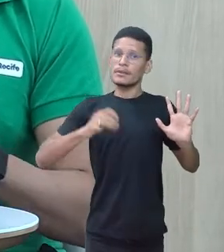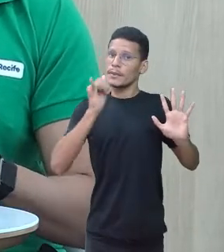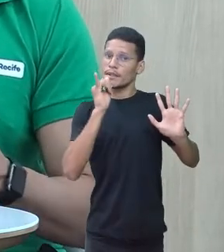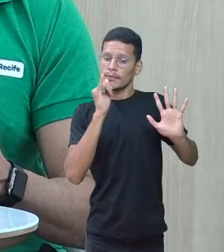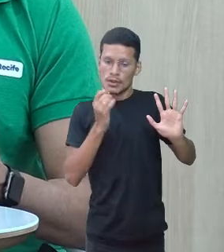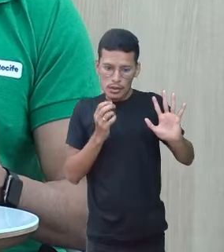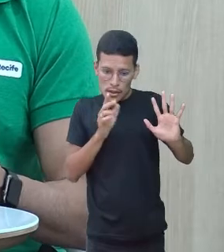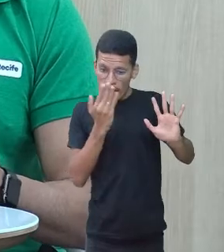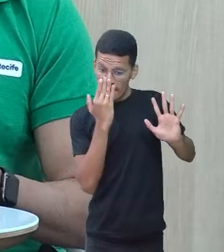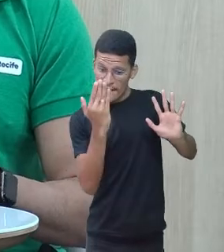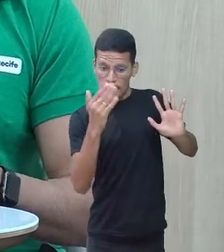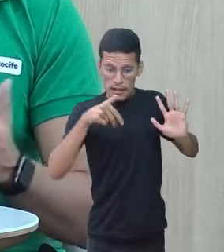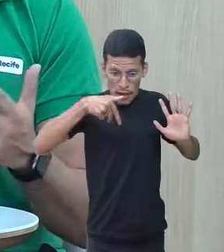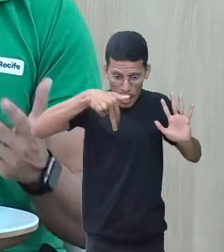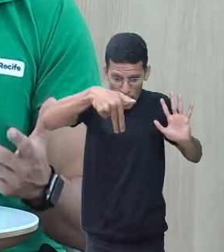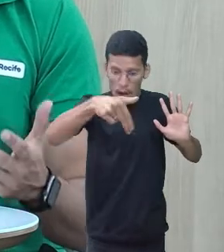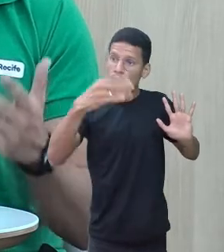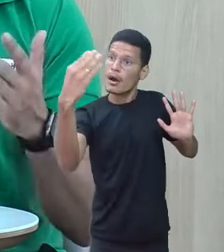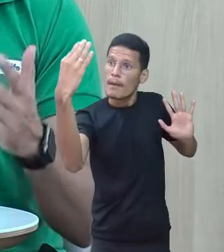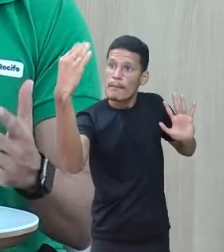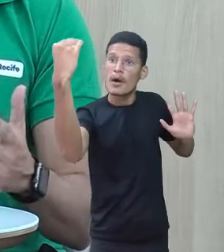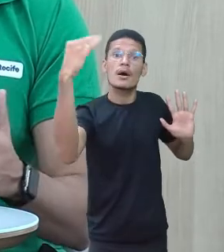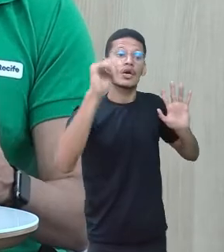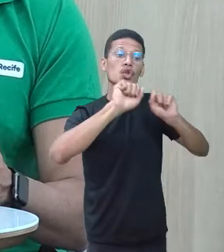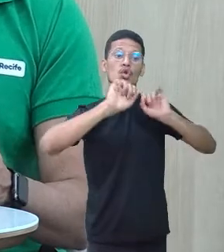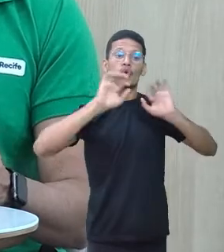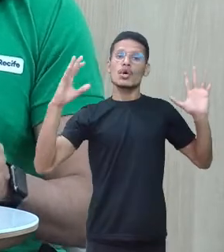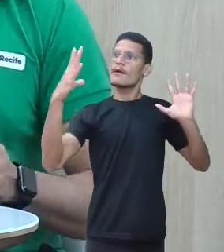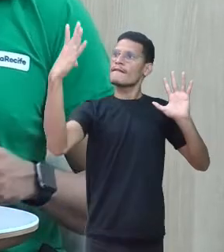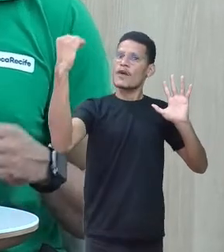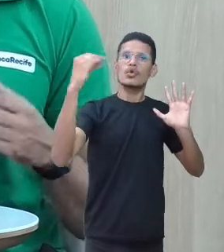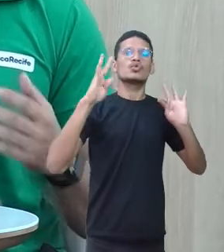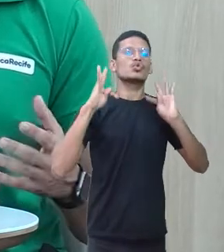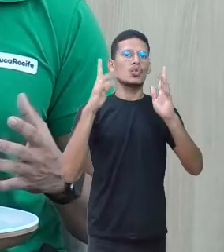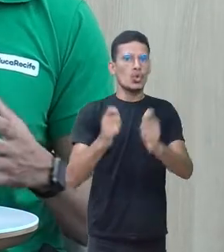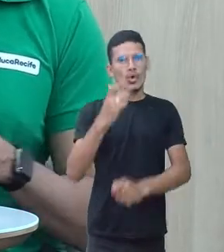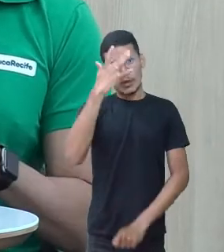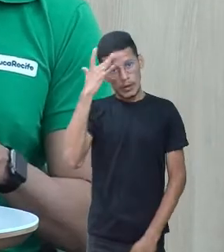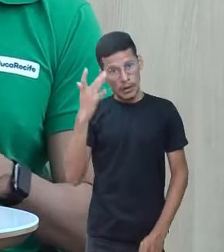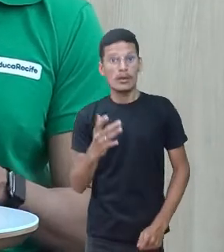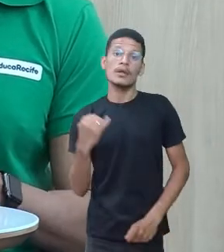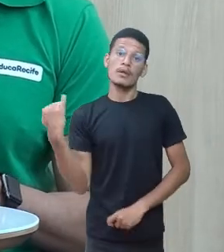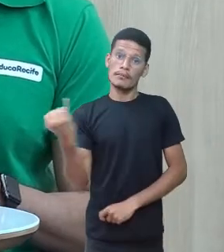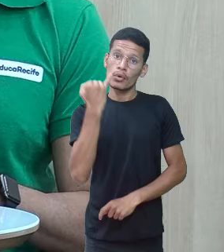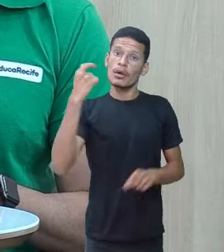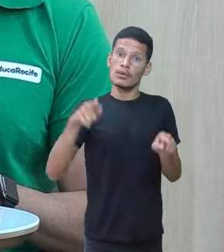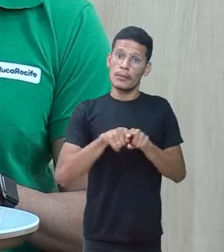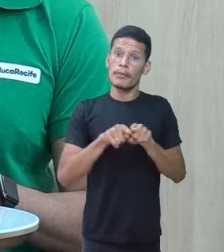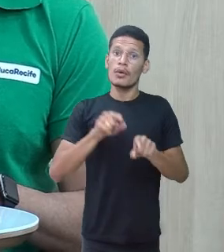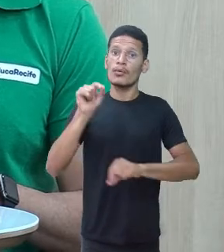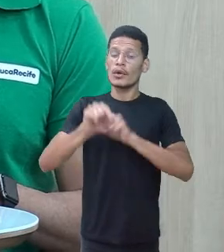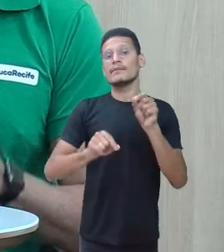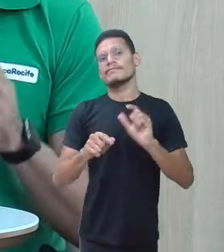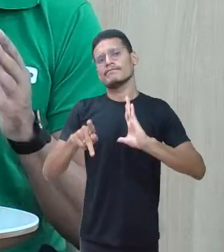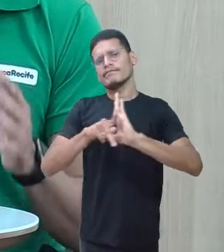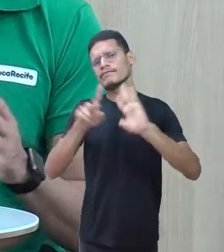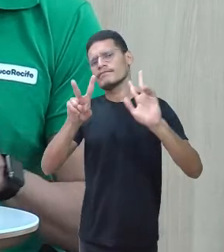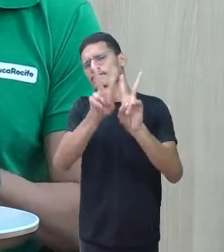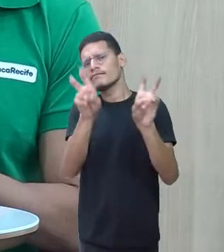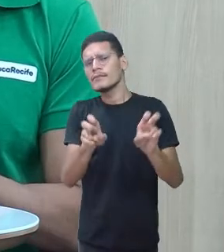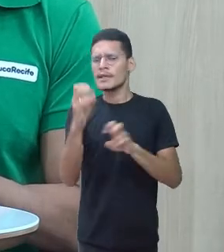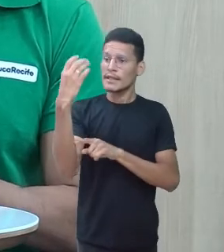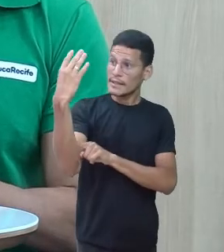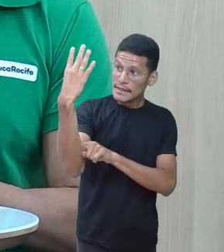as pessoas na hora de tirar uma selfie, por exemplo, certo? E algo bastante importante relacionado a essa questão de